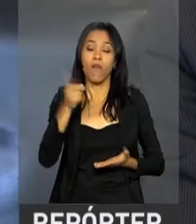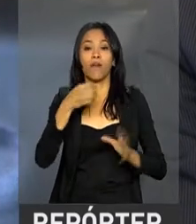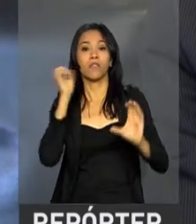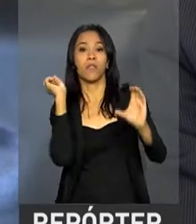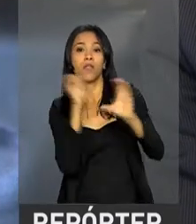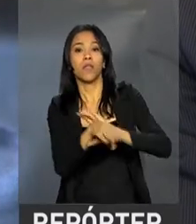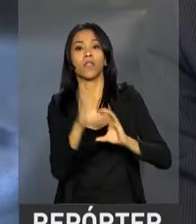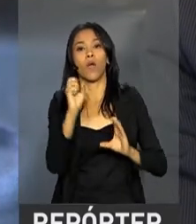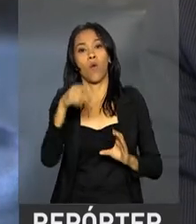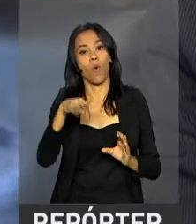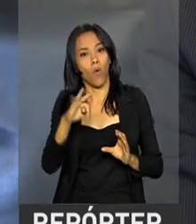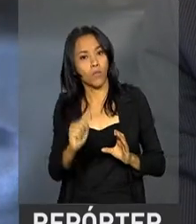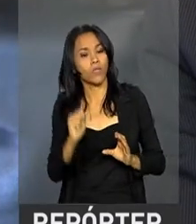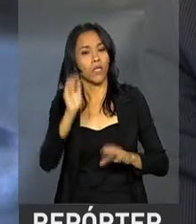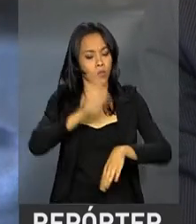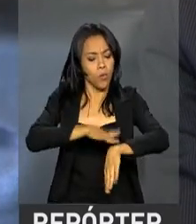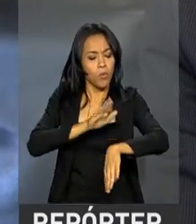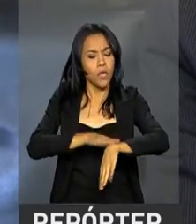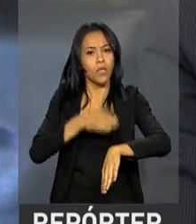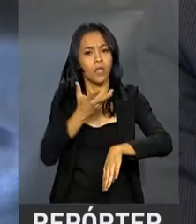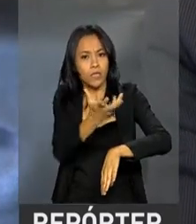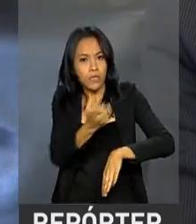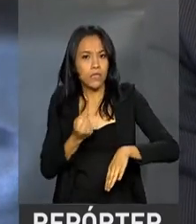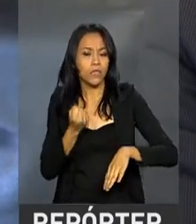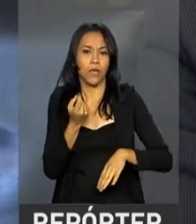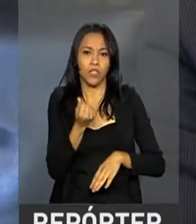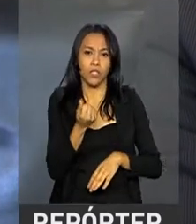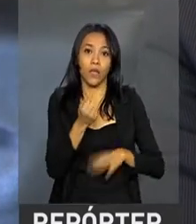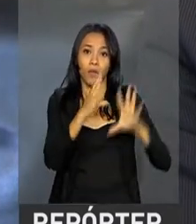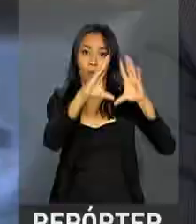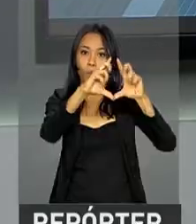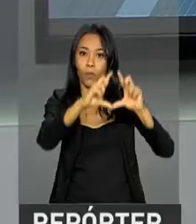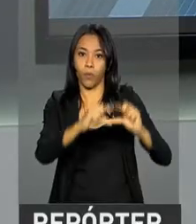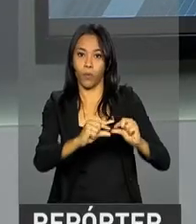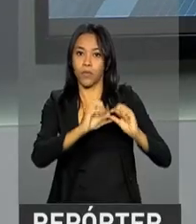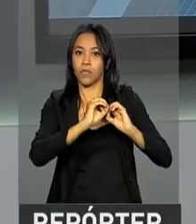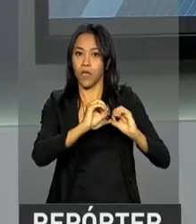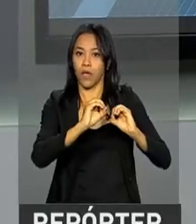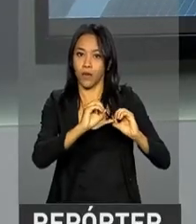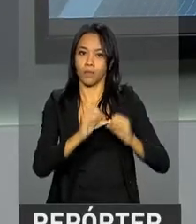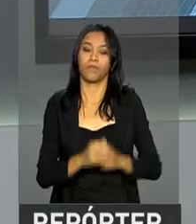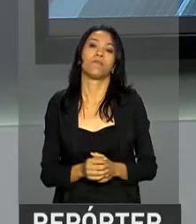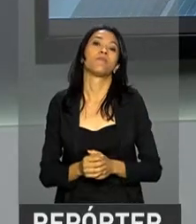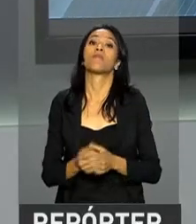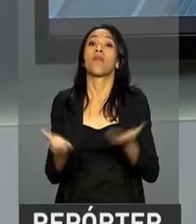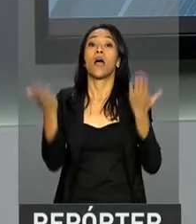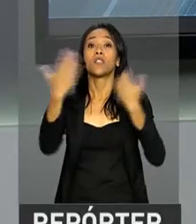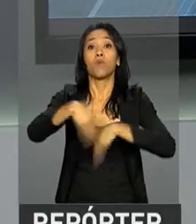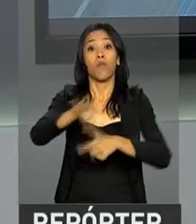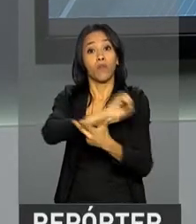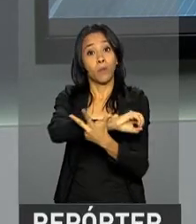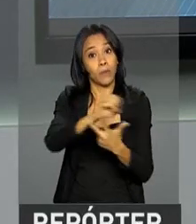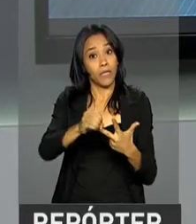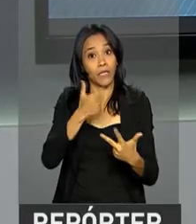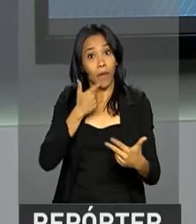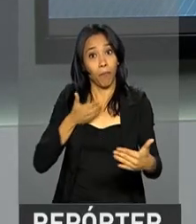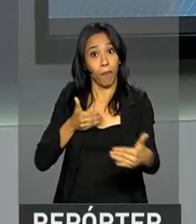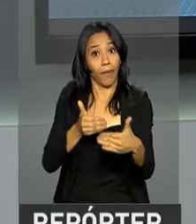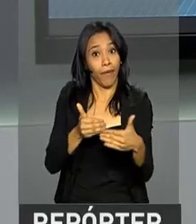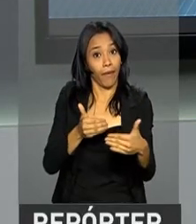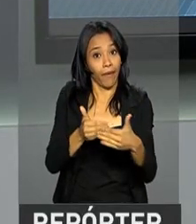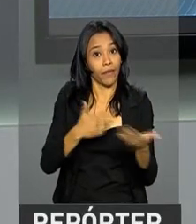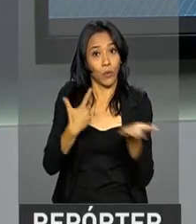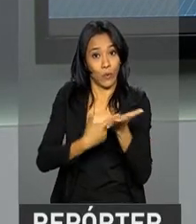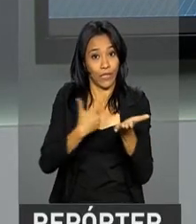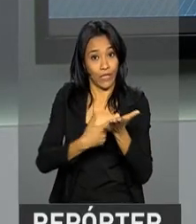até o momento em que ele fizer o saque total e neste caso fazer a conta dele as provas do enem estão chegando ea cartilha do